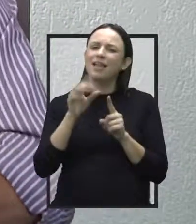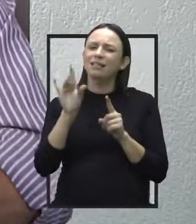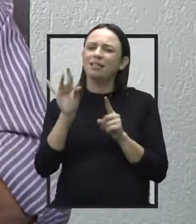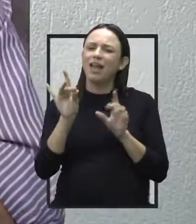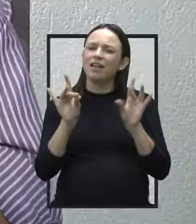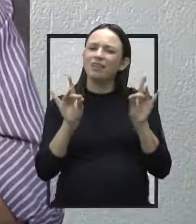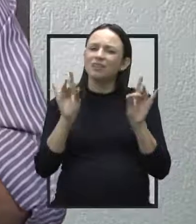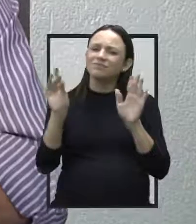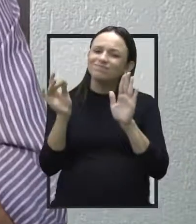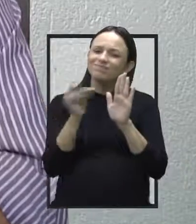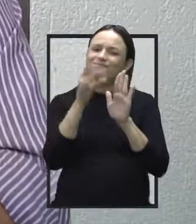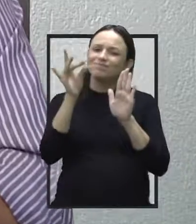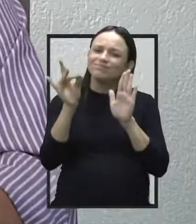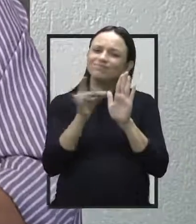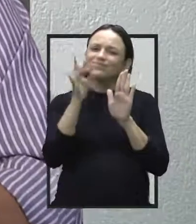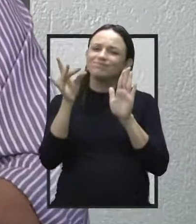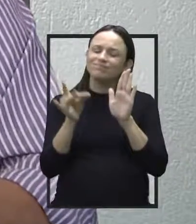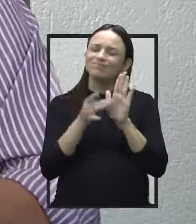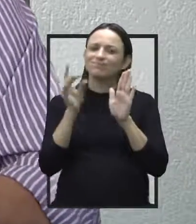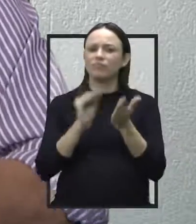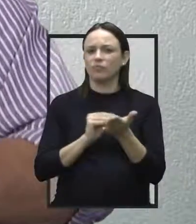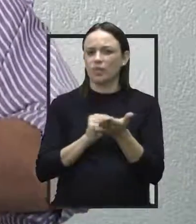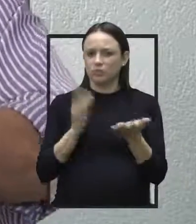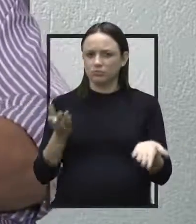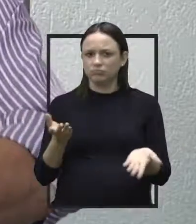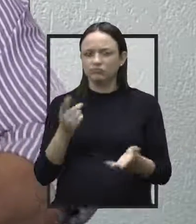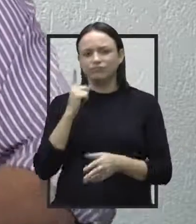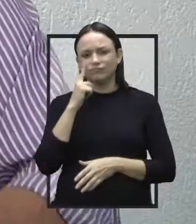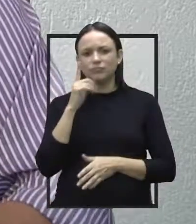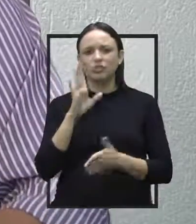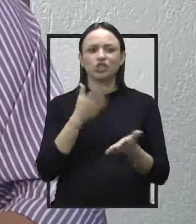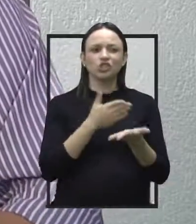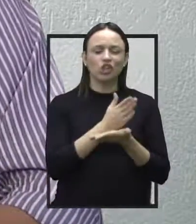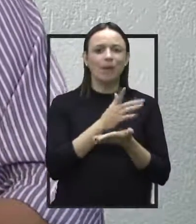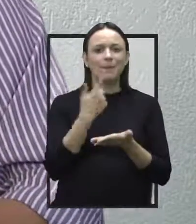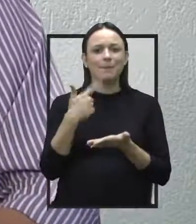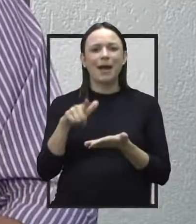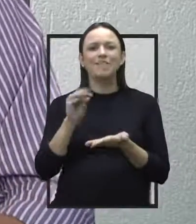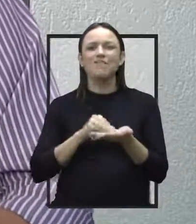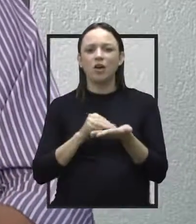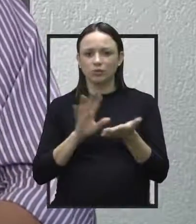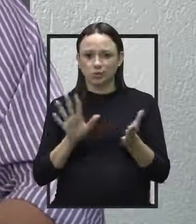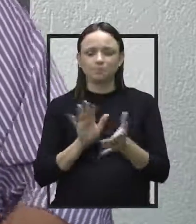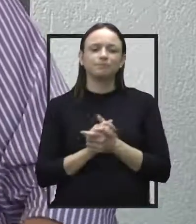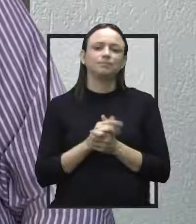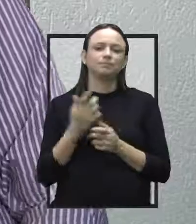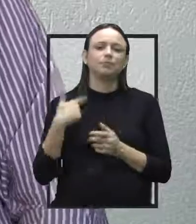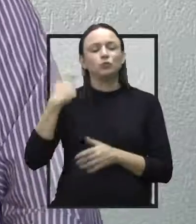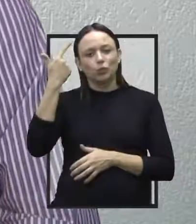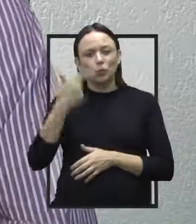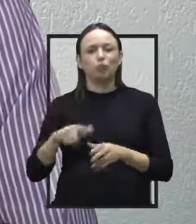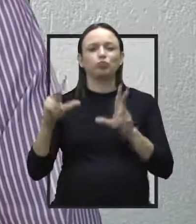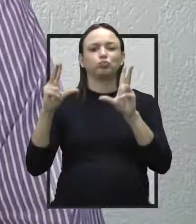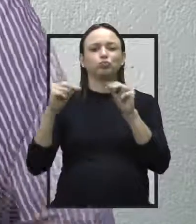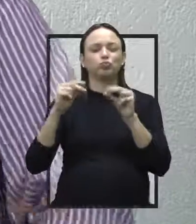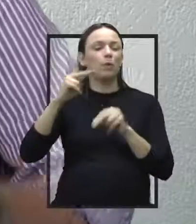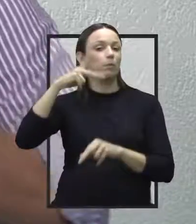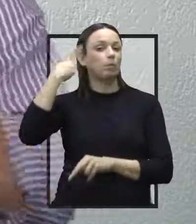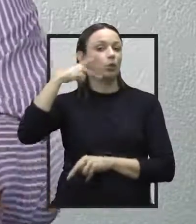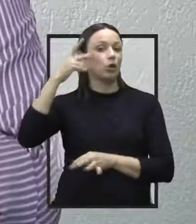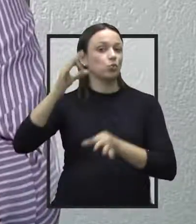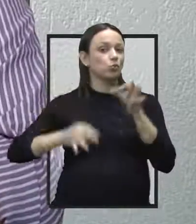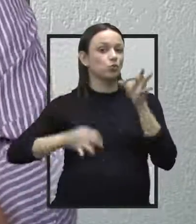ser detalhados em relação àquilo que já tinha sido aprovado. Numa nova conversa que nós tivemos com a